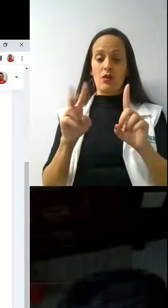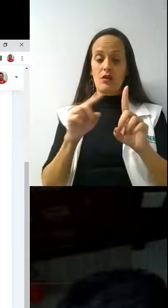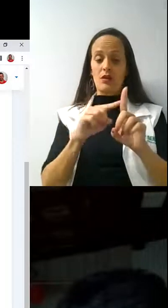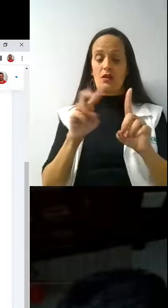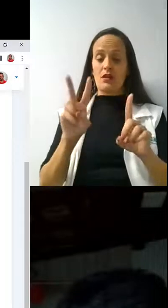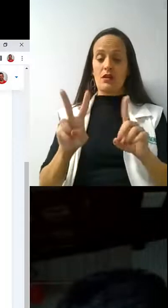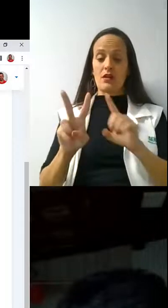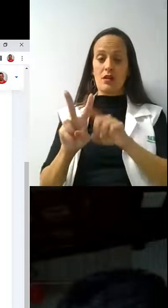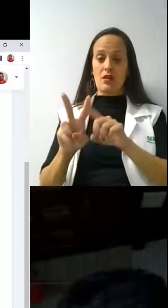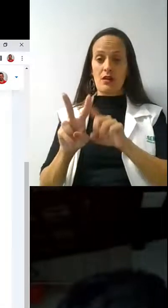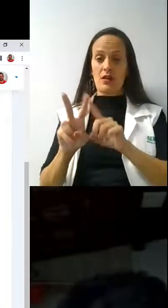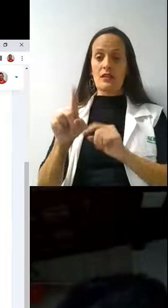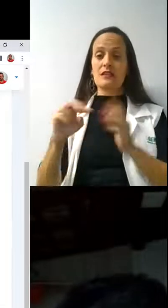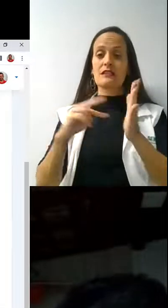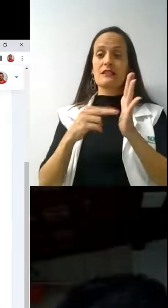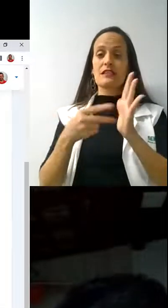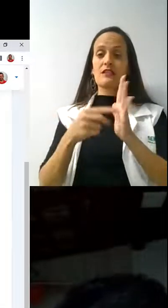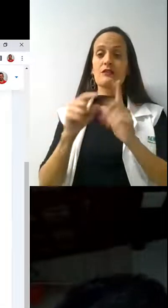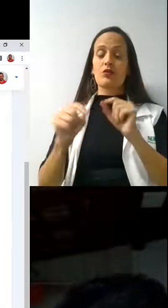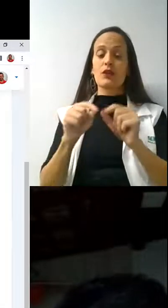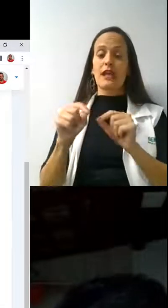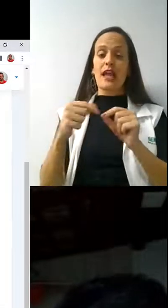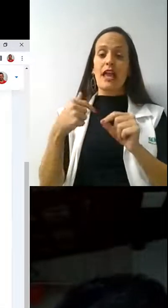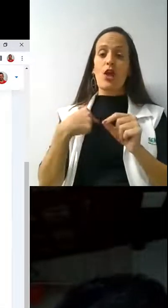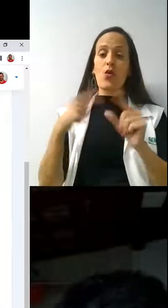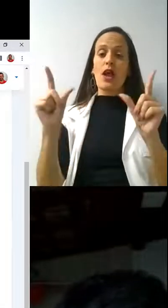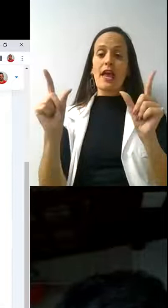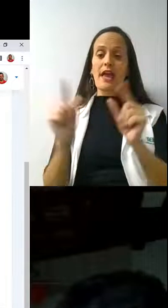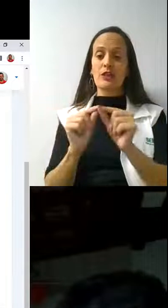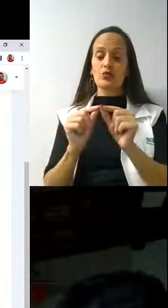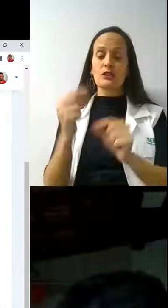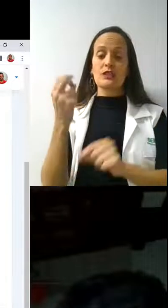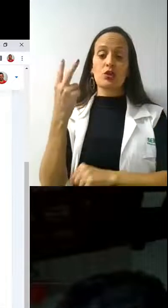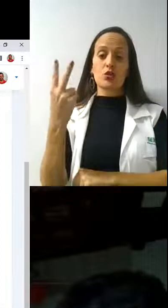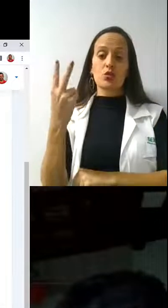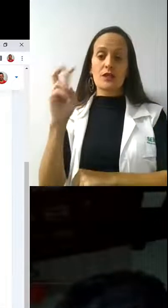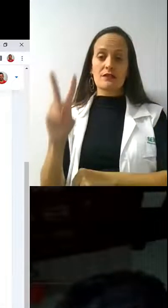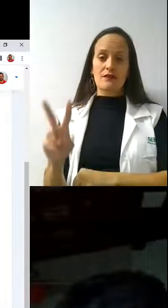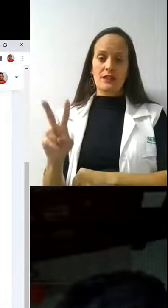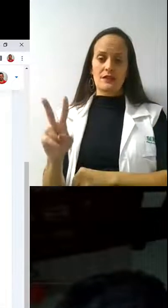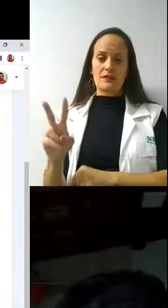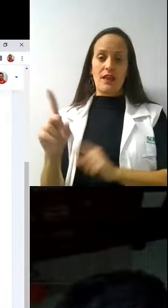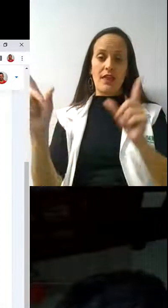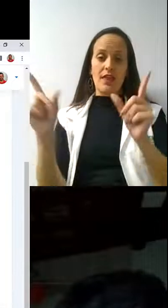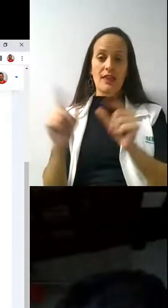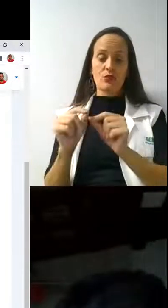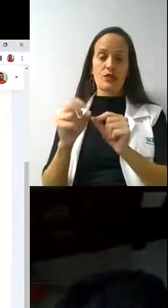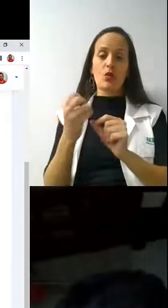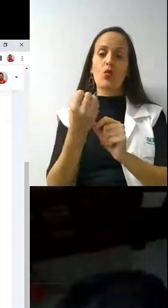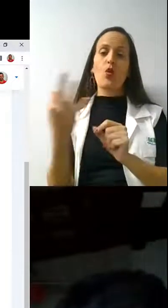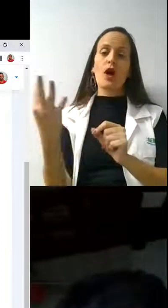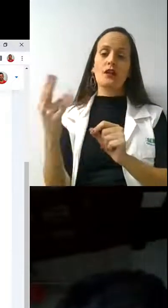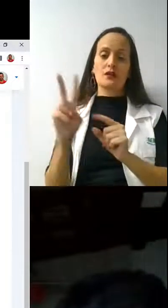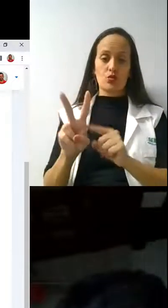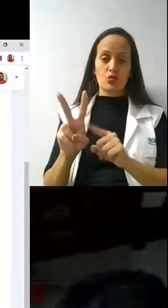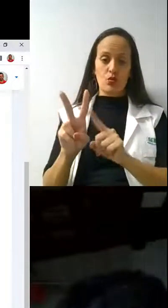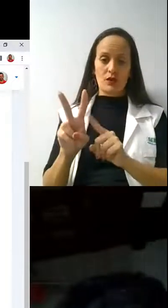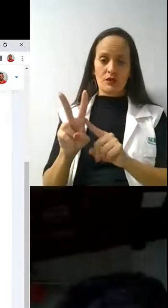quê? 2 vezes, certo? Já a escala de ampliação é ao contrário, né? Então, a imagem em tamanho real é